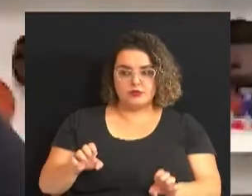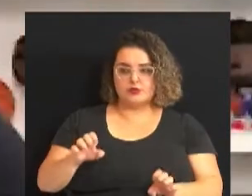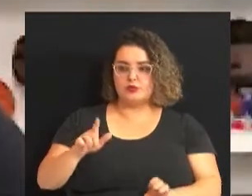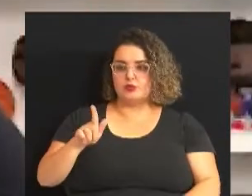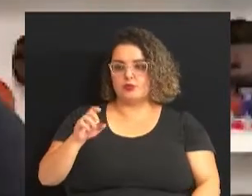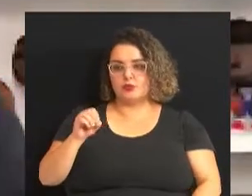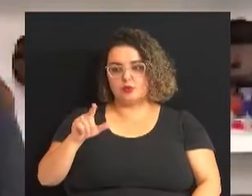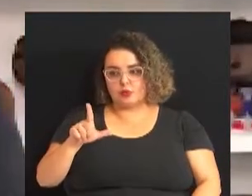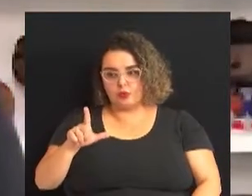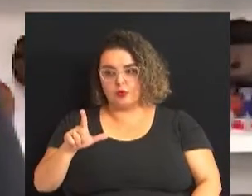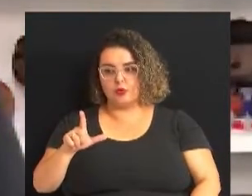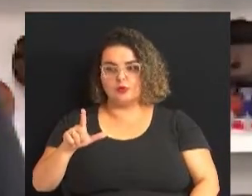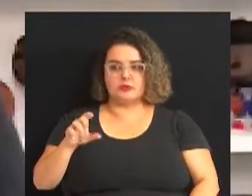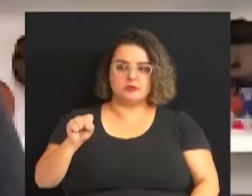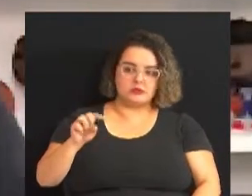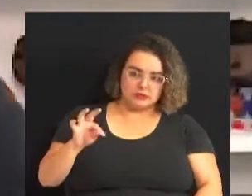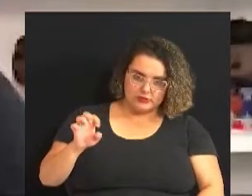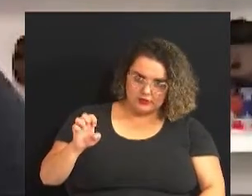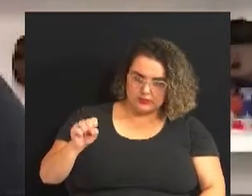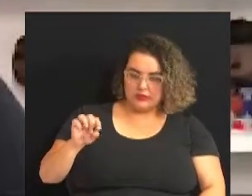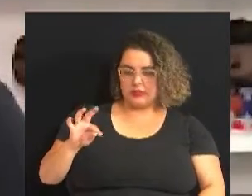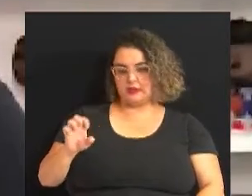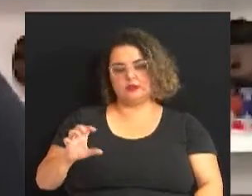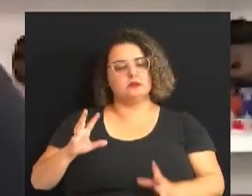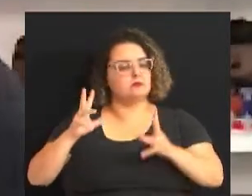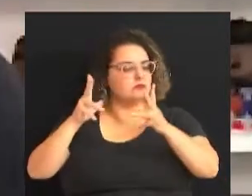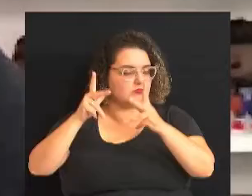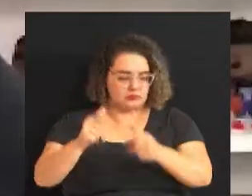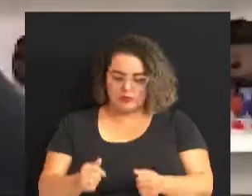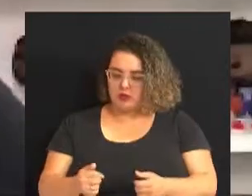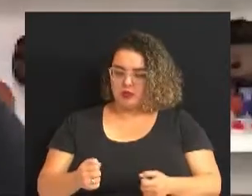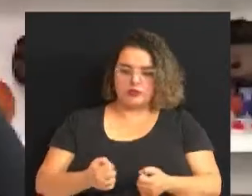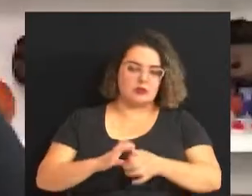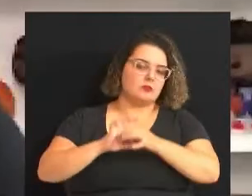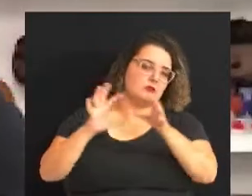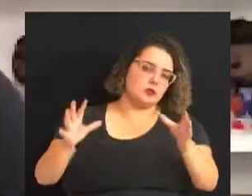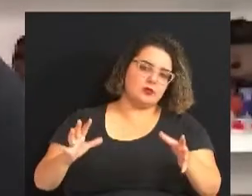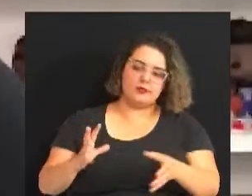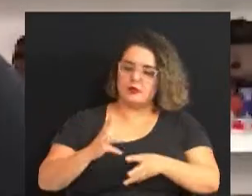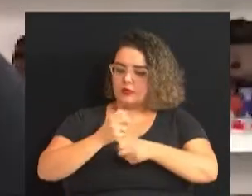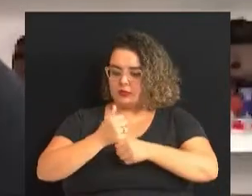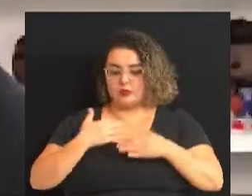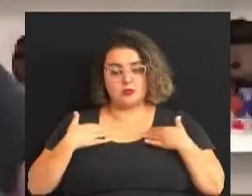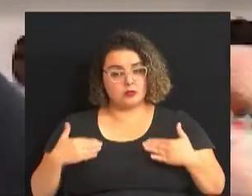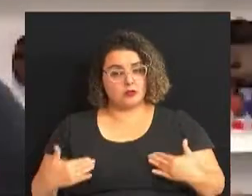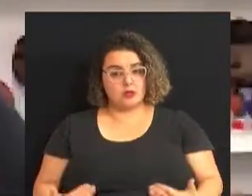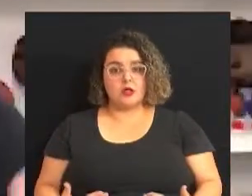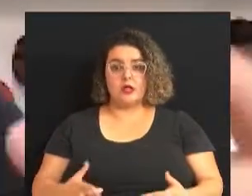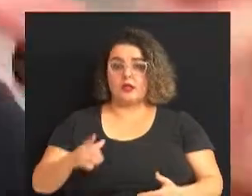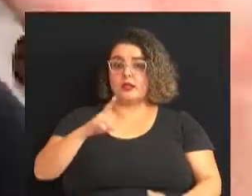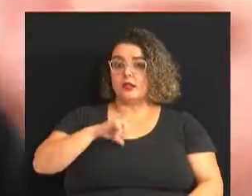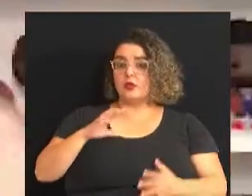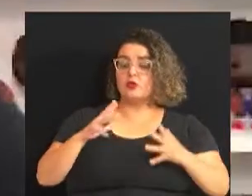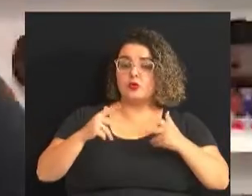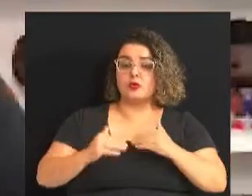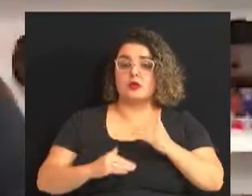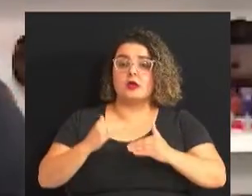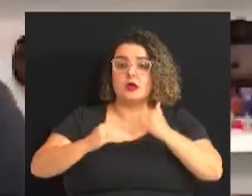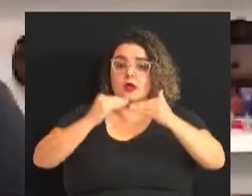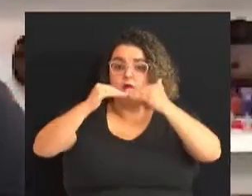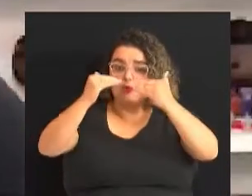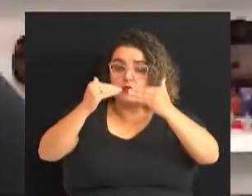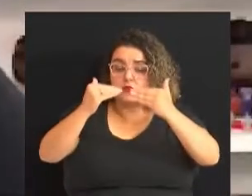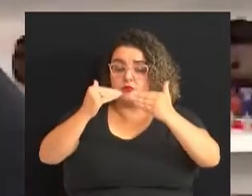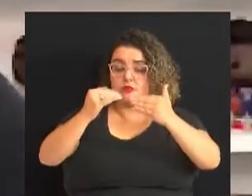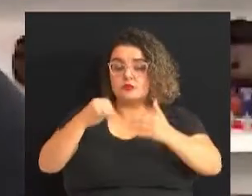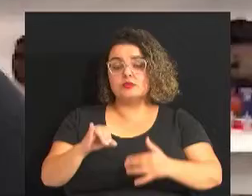/ Santa Cruz Warriors, toda a disposição dele para se fortalecer fisicamente, para ter toda a evolução de como se ele